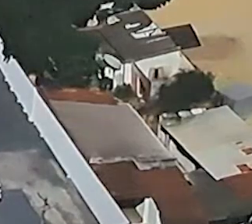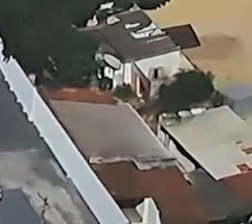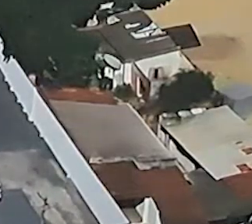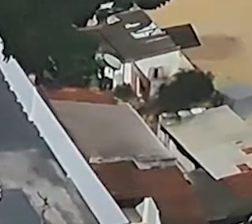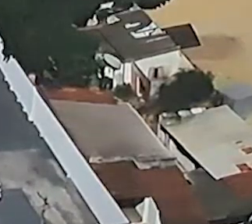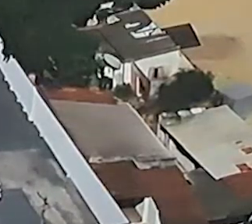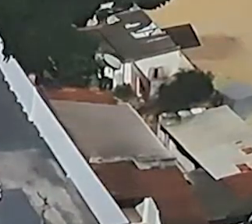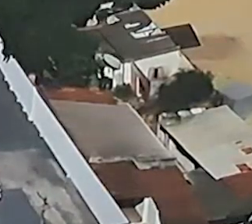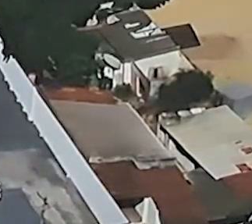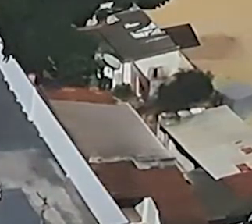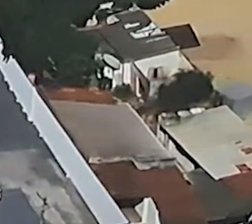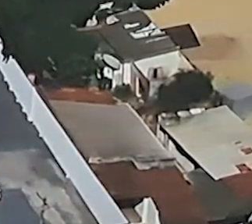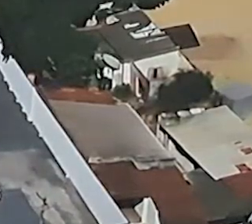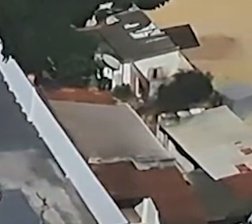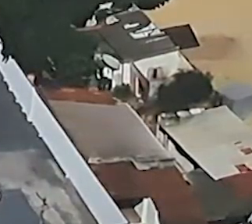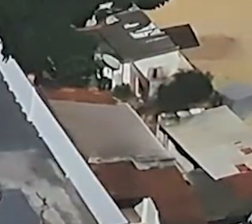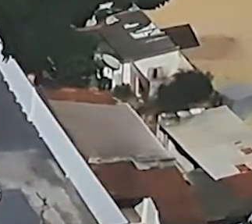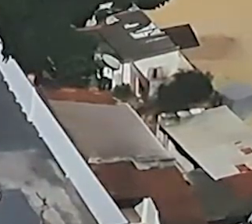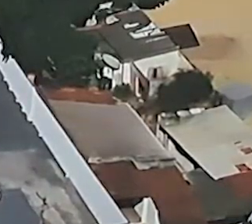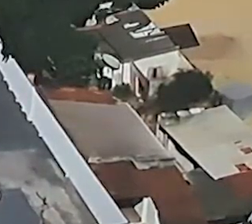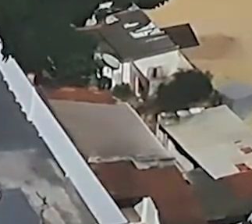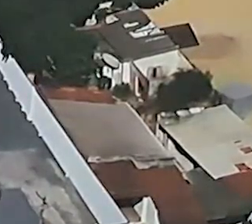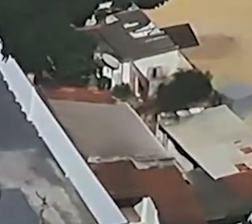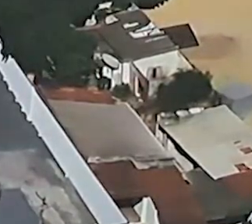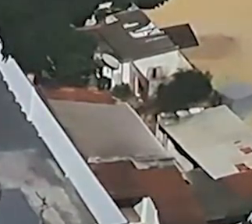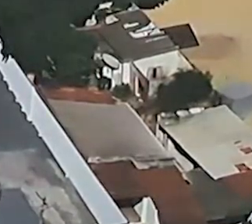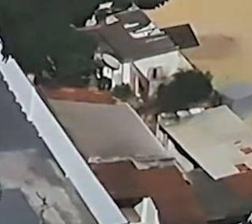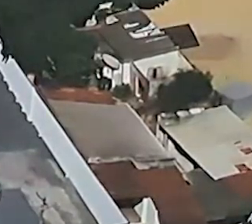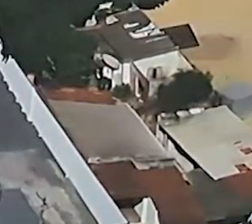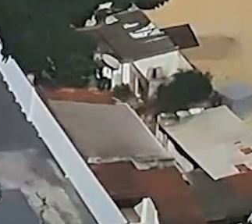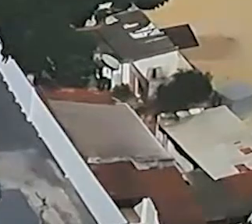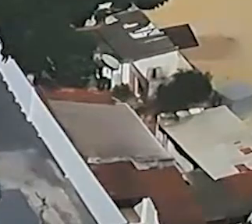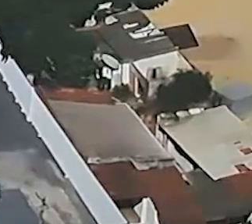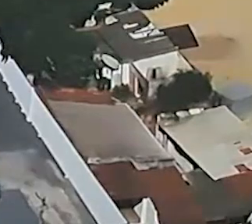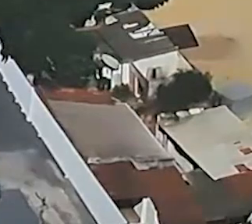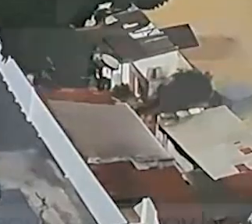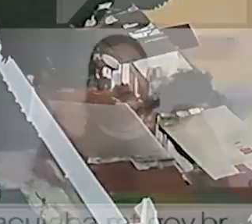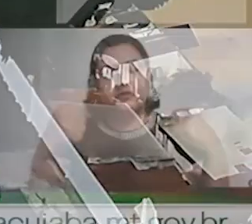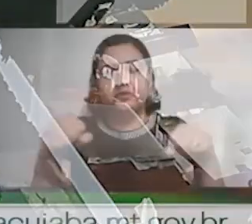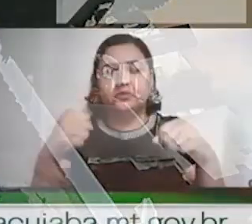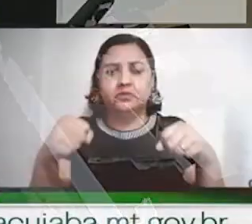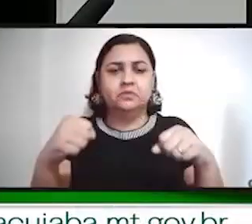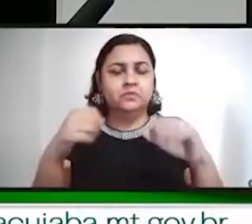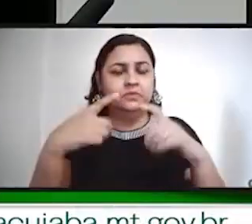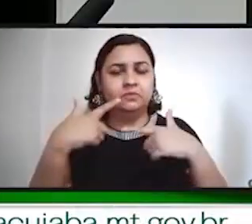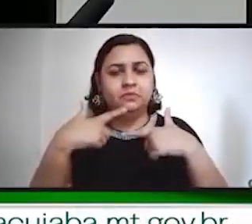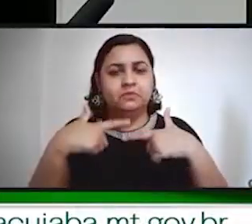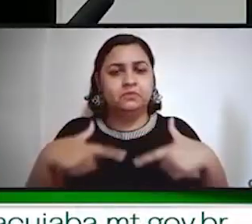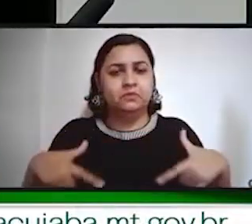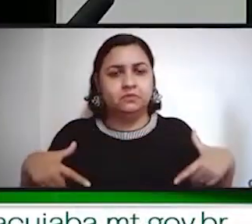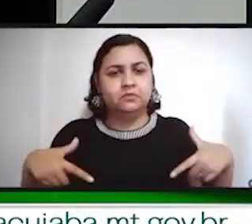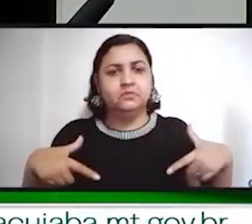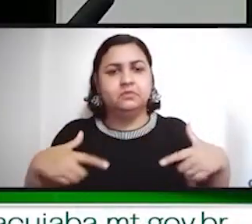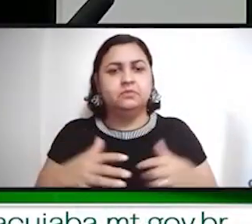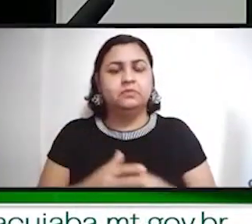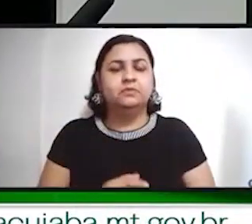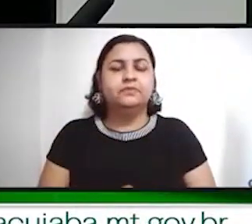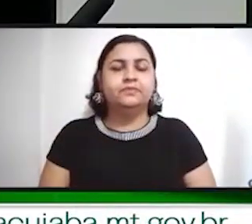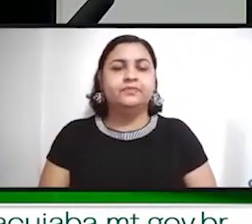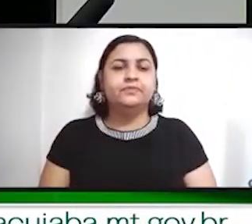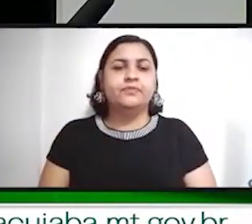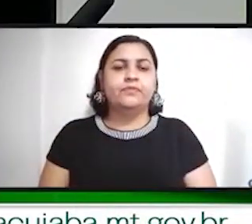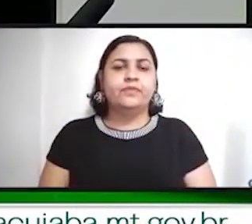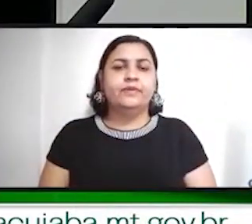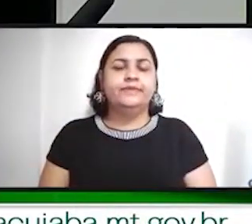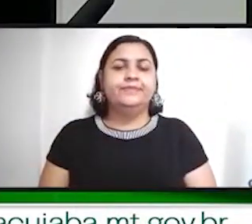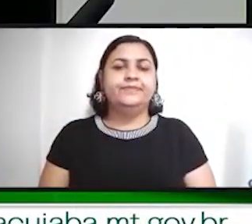Apesar disso, o grupo de vereadores de oposição acionaram o parlamentar e cobram investigação interna.